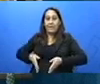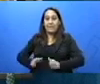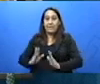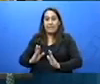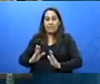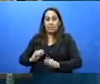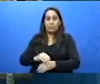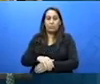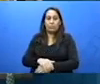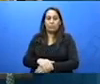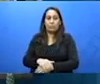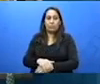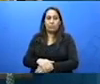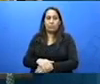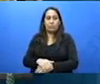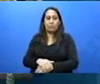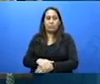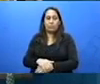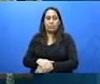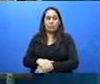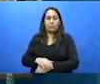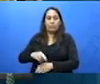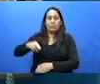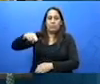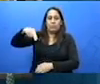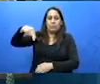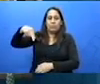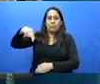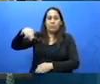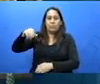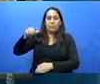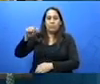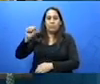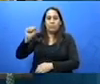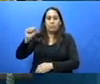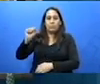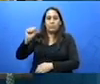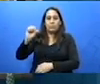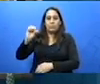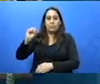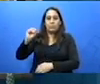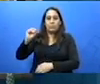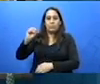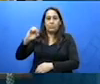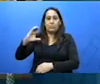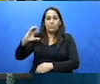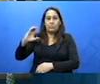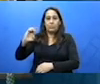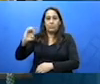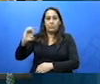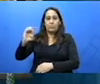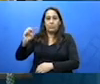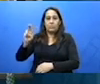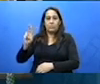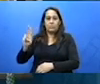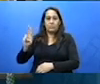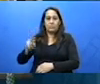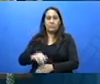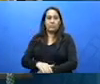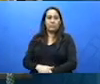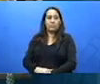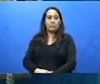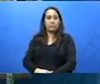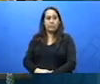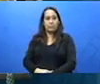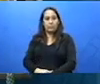nasceu. Presta atenção nessa palavra que você pode ter esquecido uma letrinha, ó. Na. Aí tem muita criança que